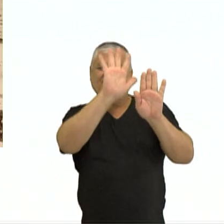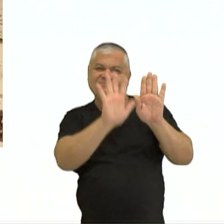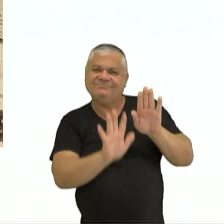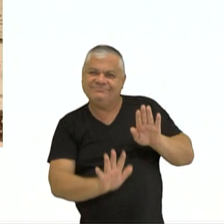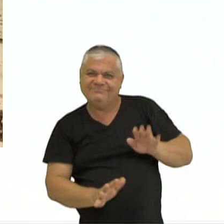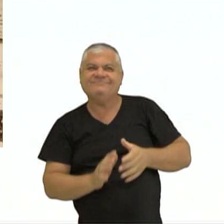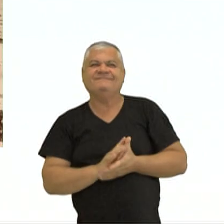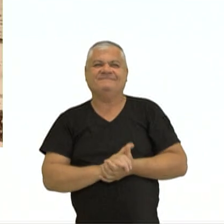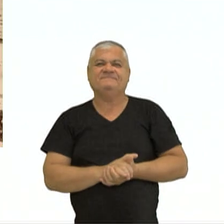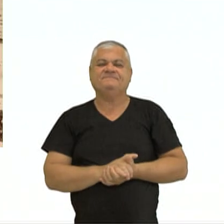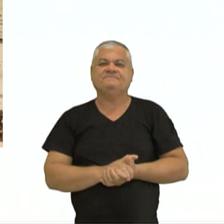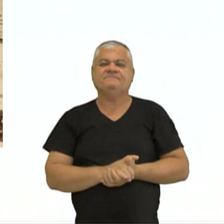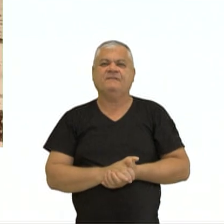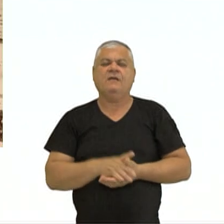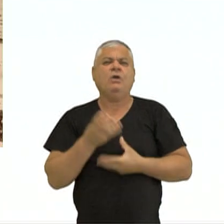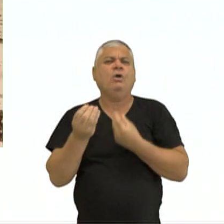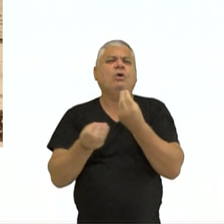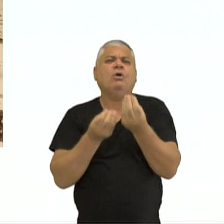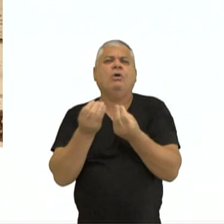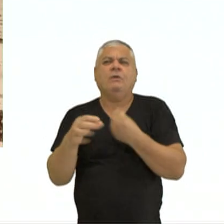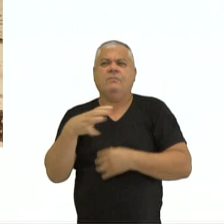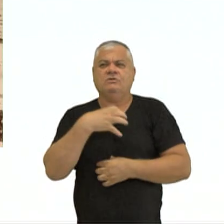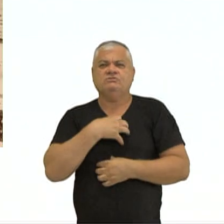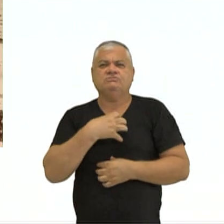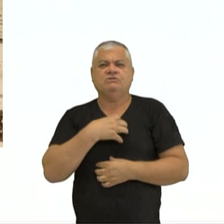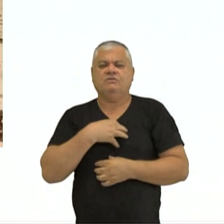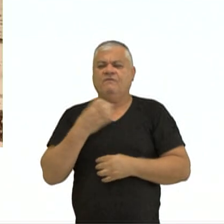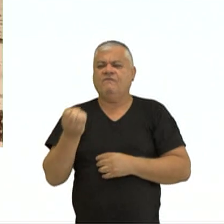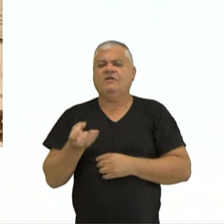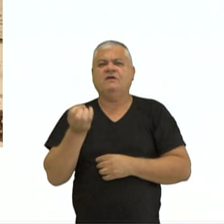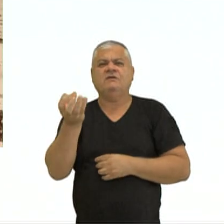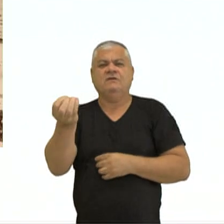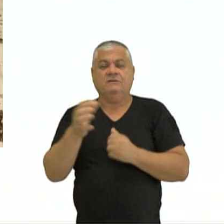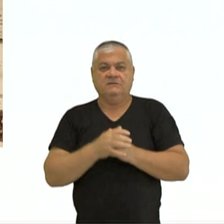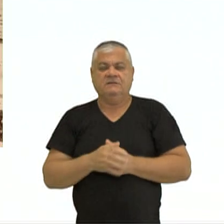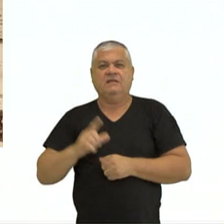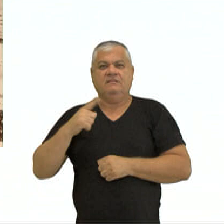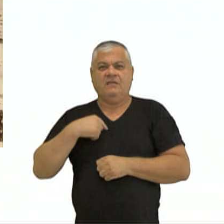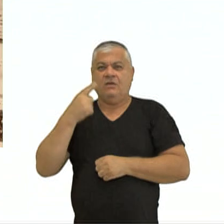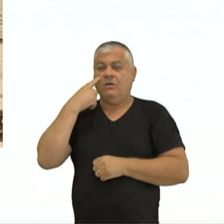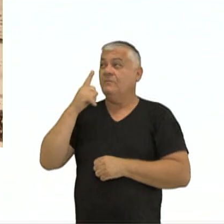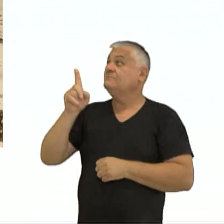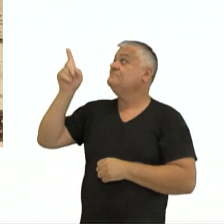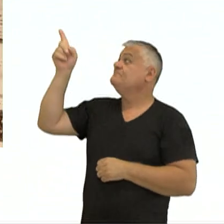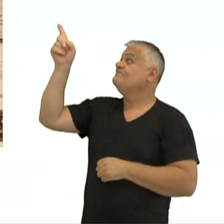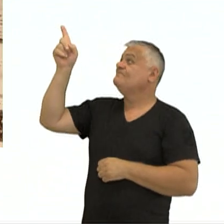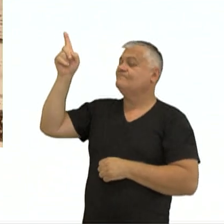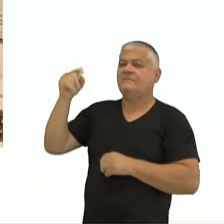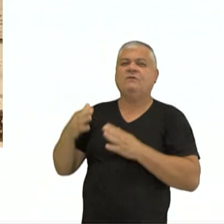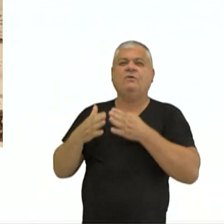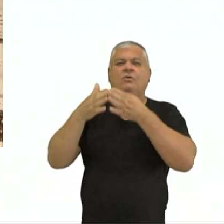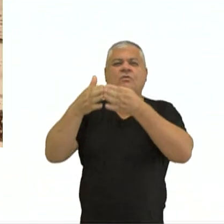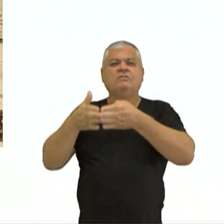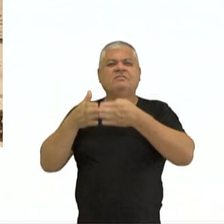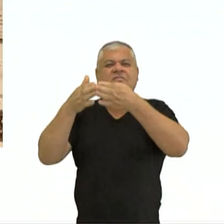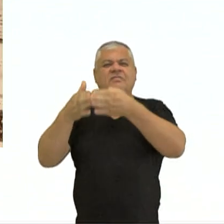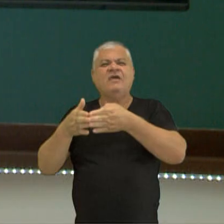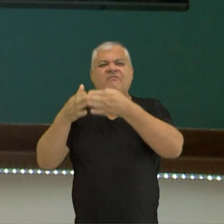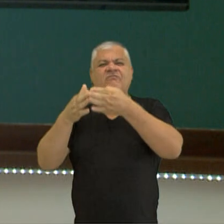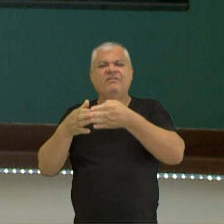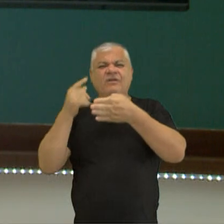pela colonização. Qual a forma que eles eram trazidos? Então temos aqui uma maquete que mostra para nós como